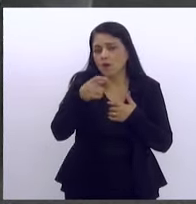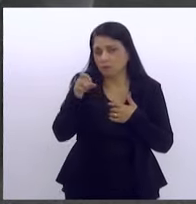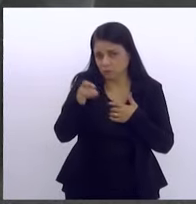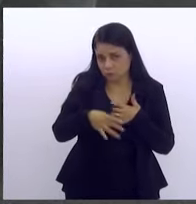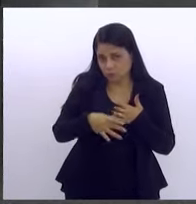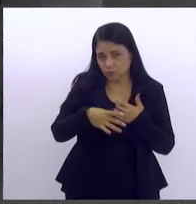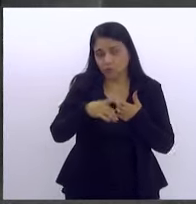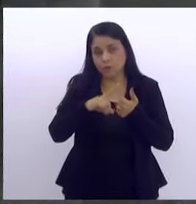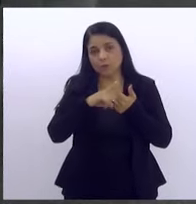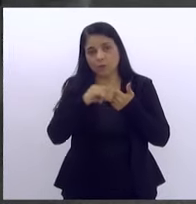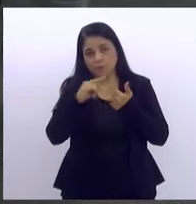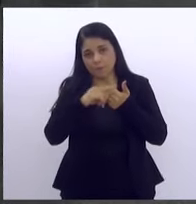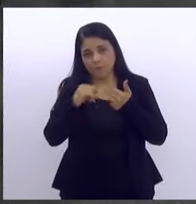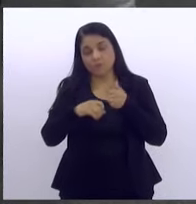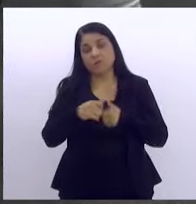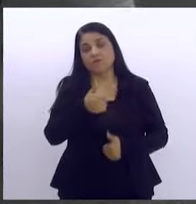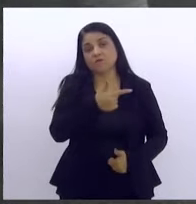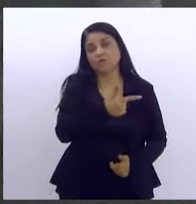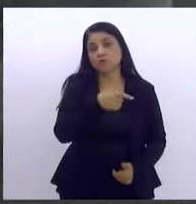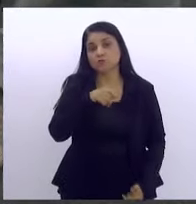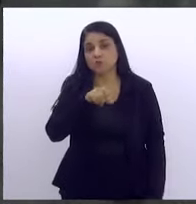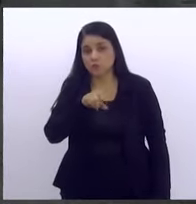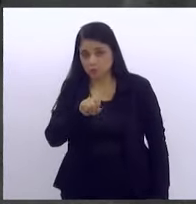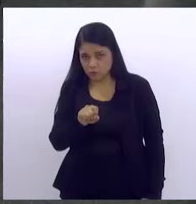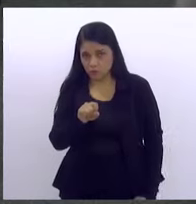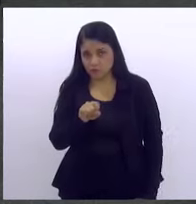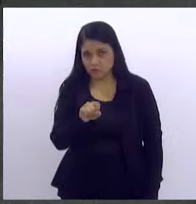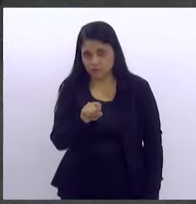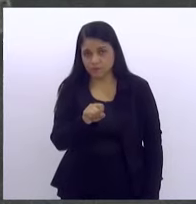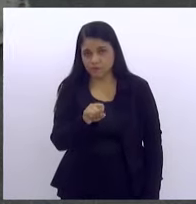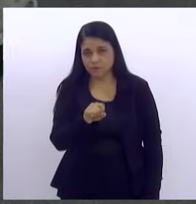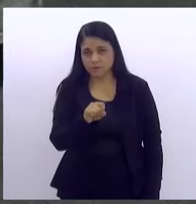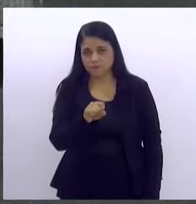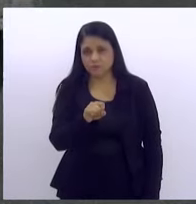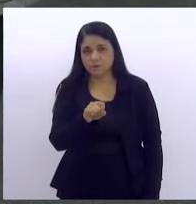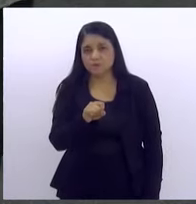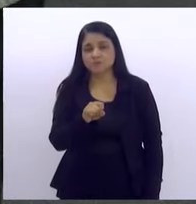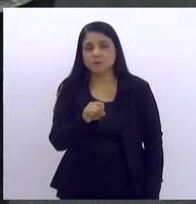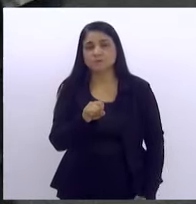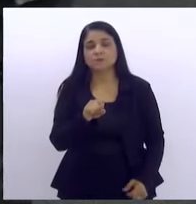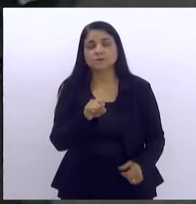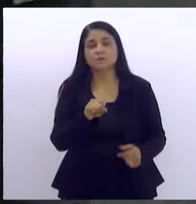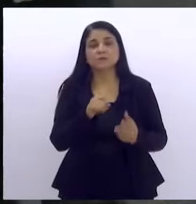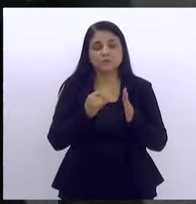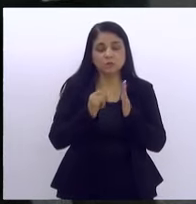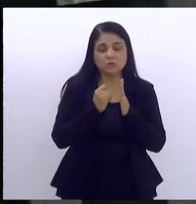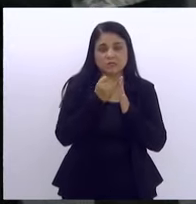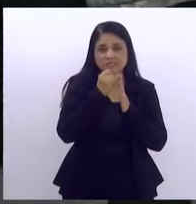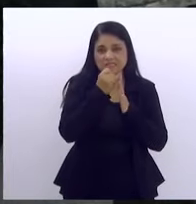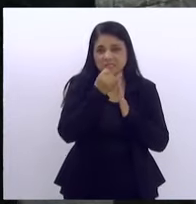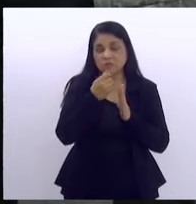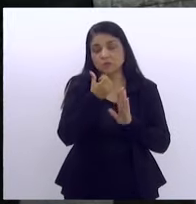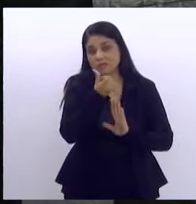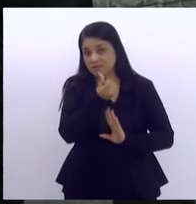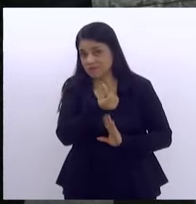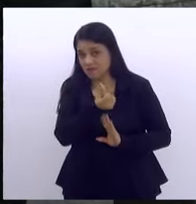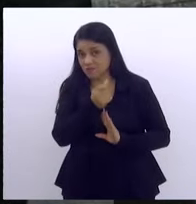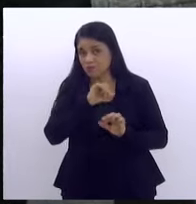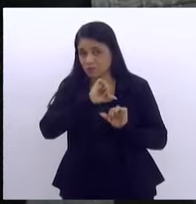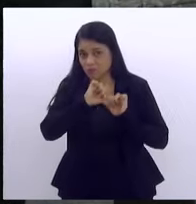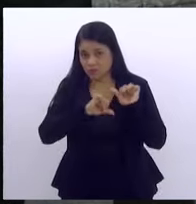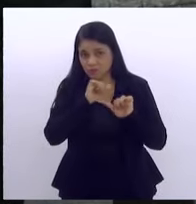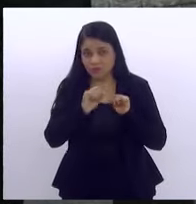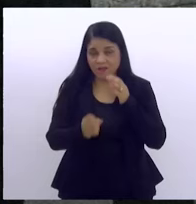que é o artigo 28, que revogou o inciso do artigo 6º, que diz respeito